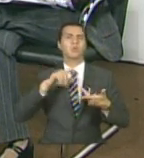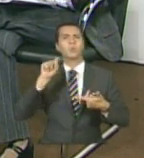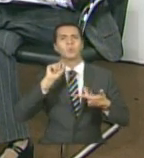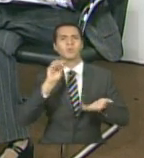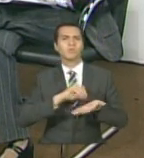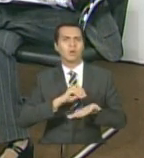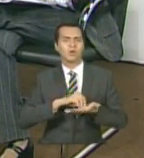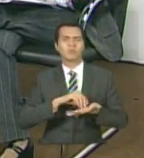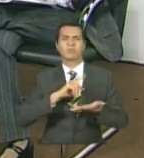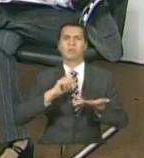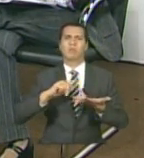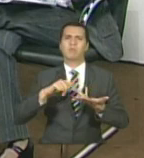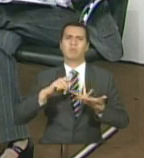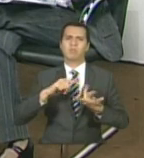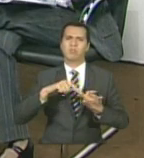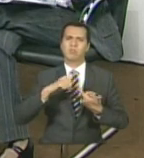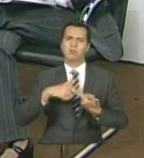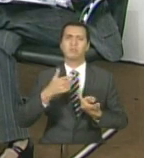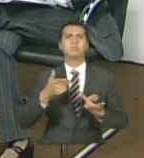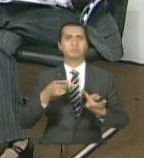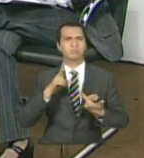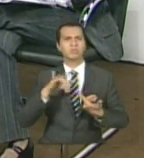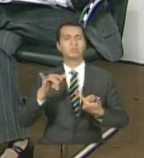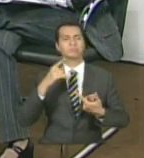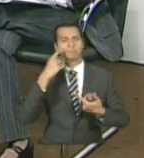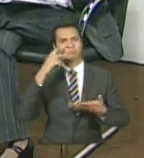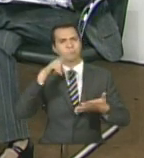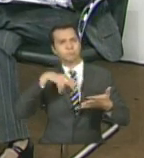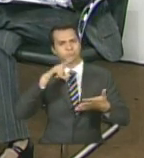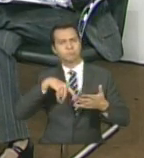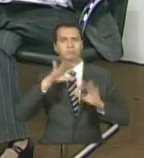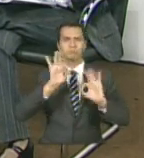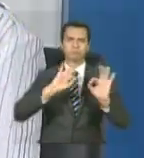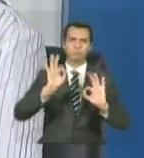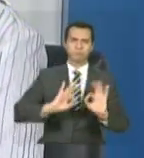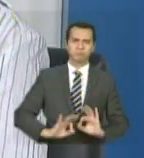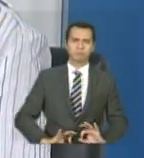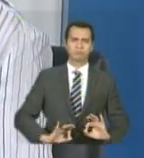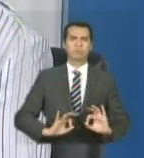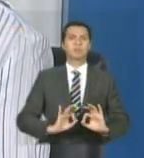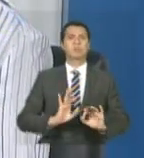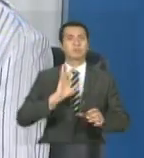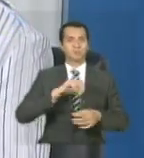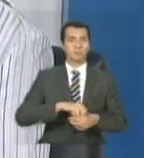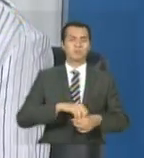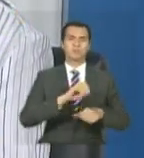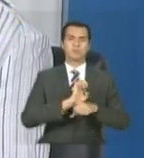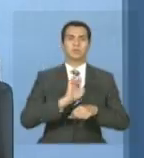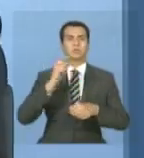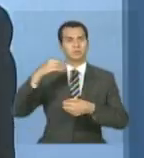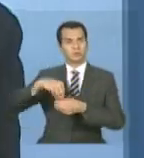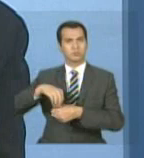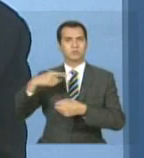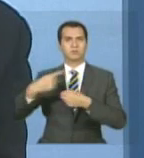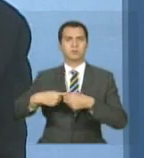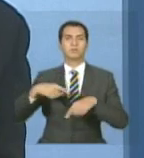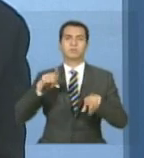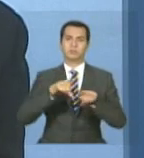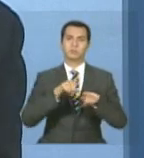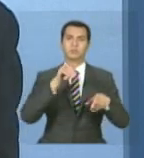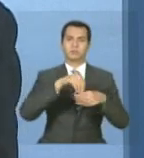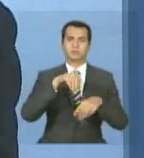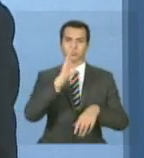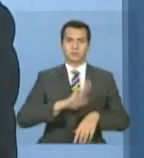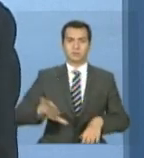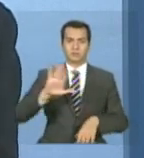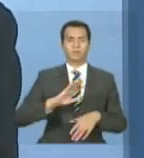integrados nesse sistema. Aí olhando programas municipais, programas estaduais e programas federais. Ok, Maia, obrigada. E nós